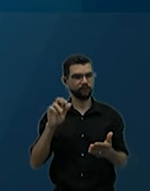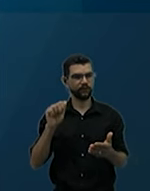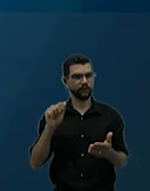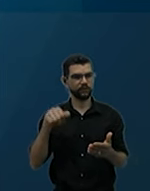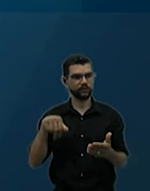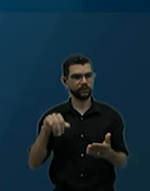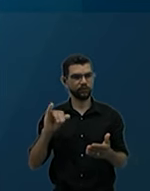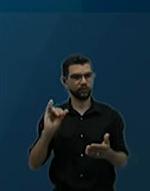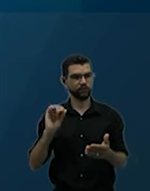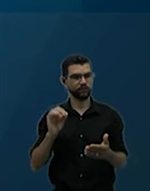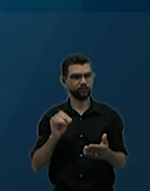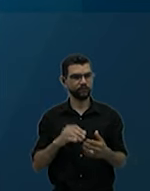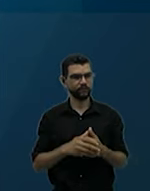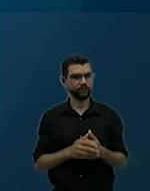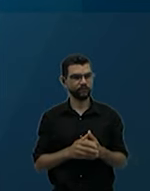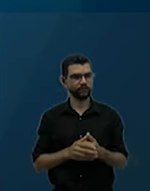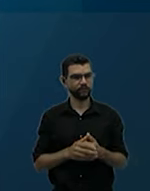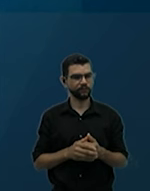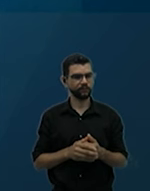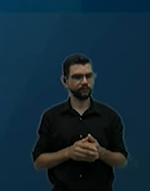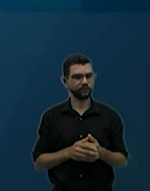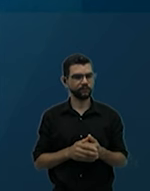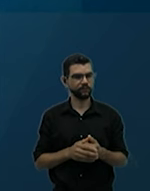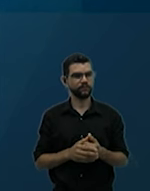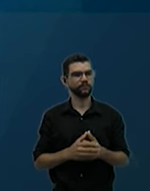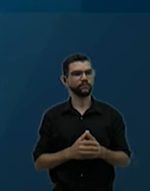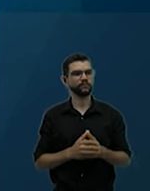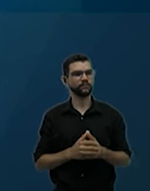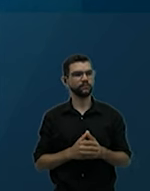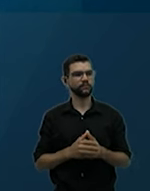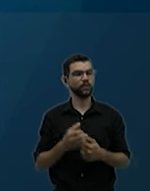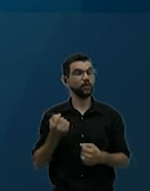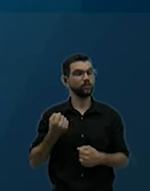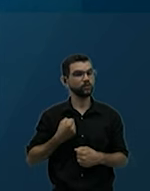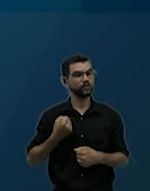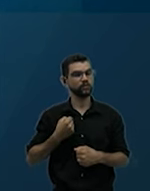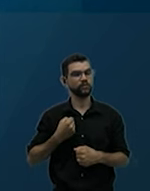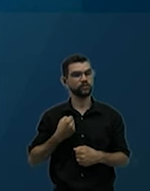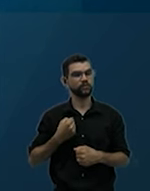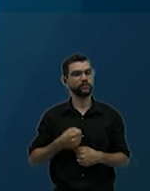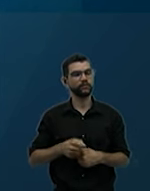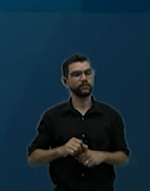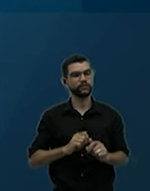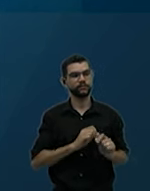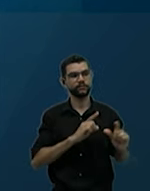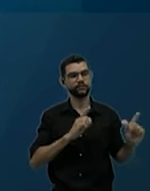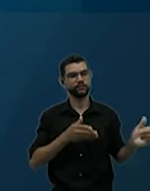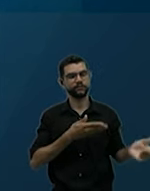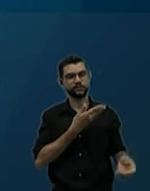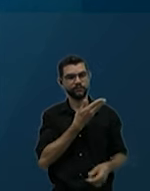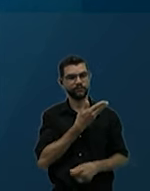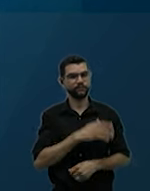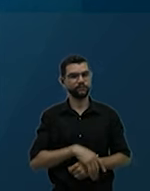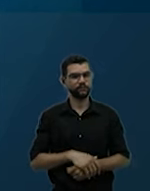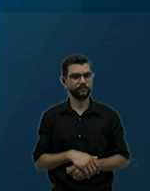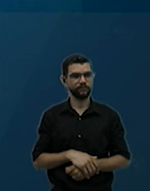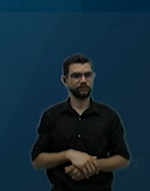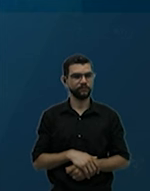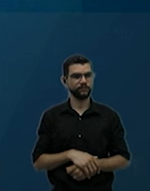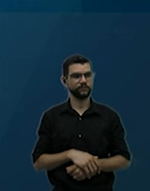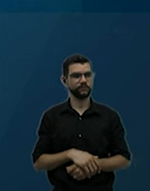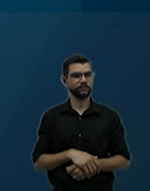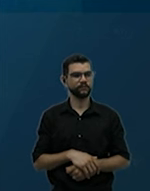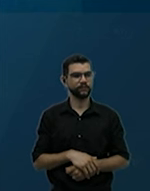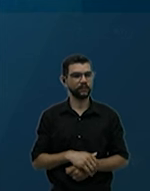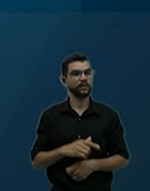Catarina, 2.032.021 do Rio Grande do Sul. Estão habilitados à sustentação oral doutor Stefan